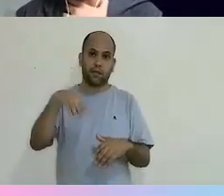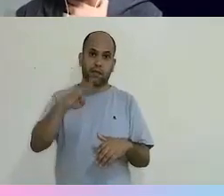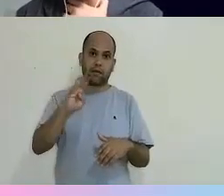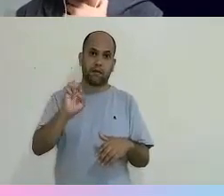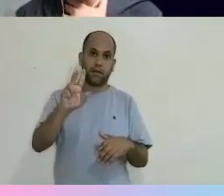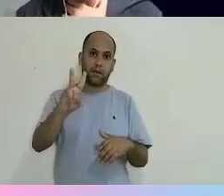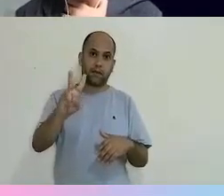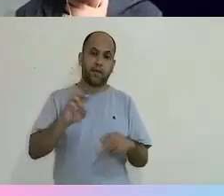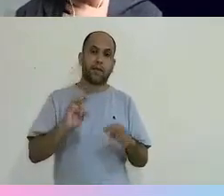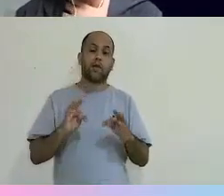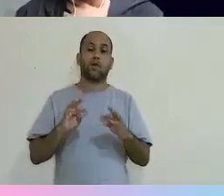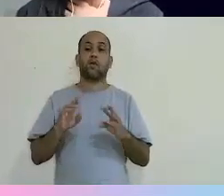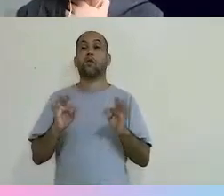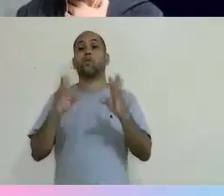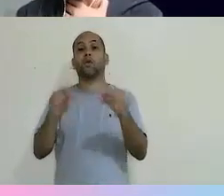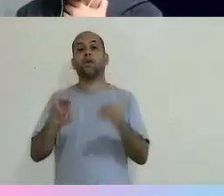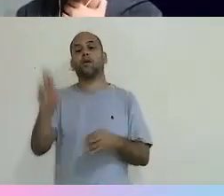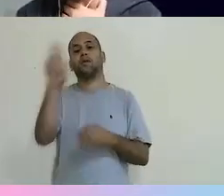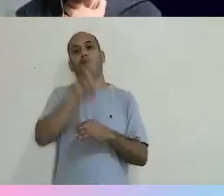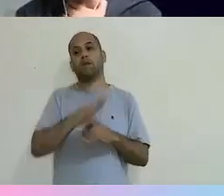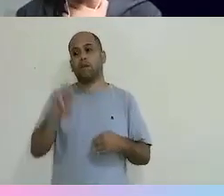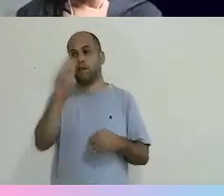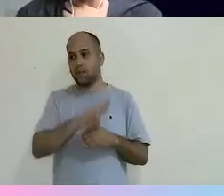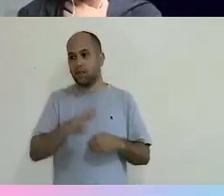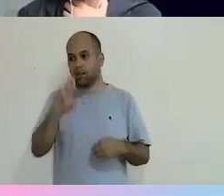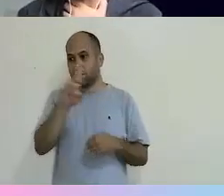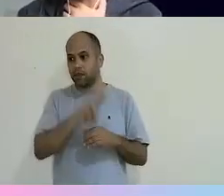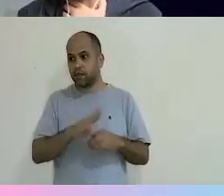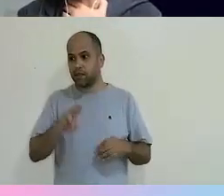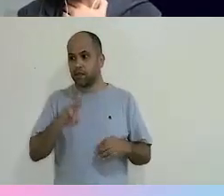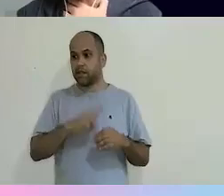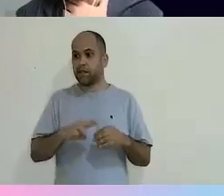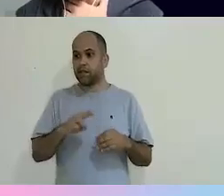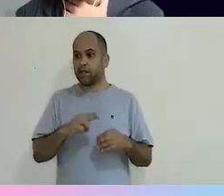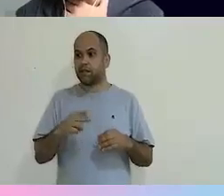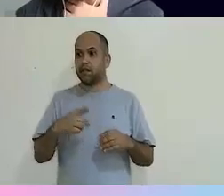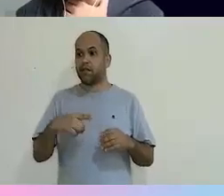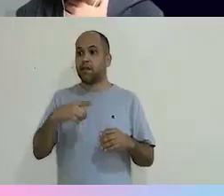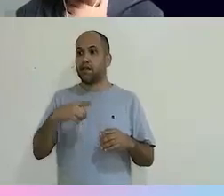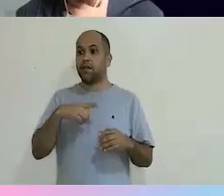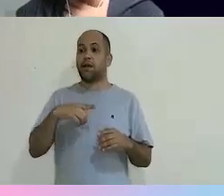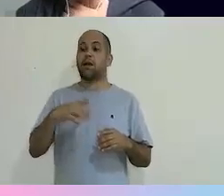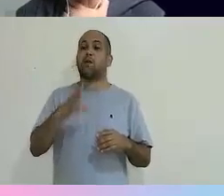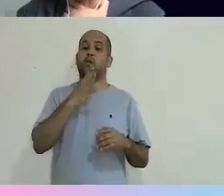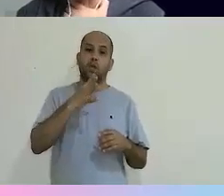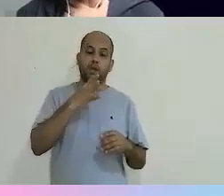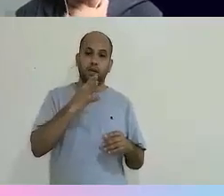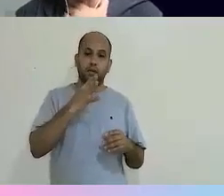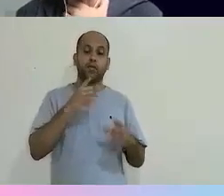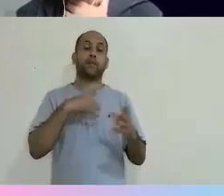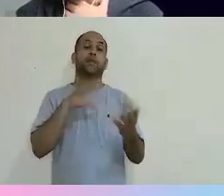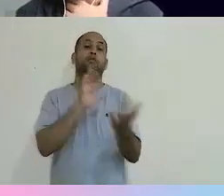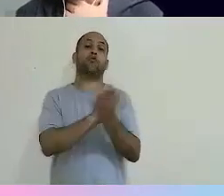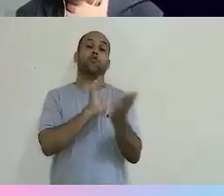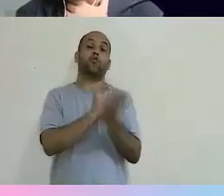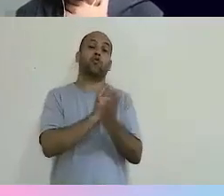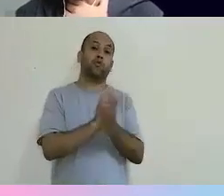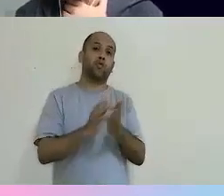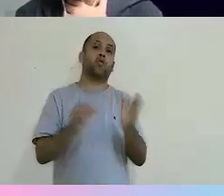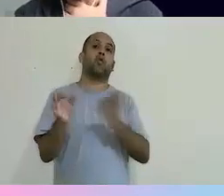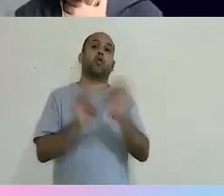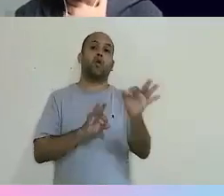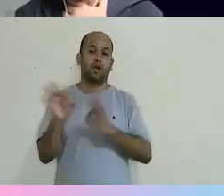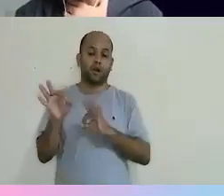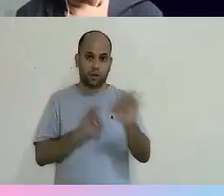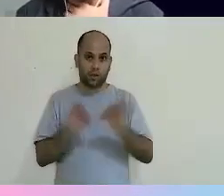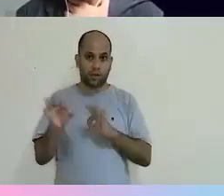de trabalho, e isso presume que as pessoas sejam mais empoderadas, que a gente tenha times que são direcionados. Então, é